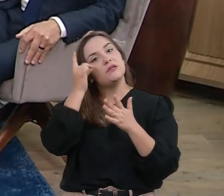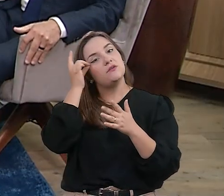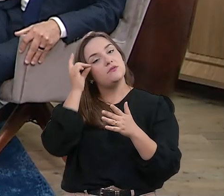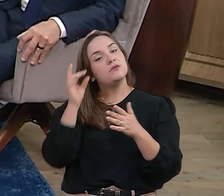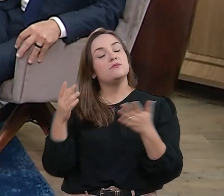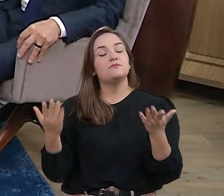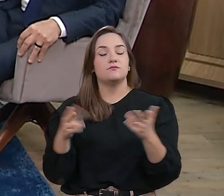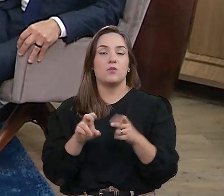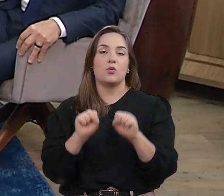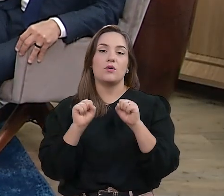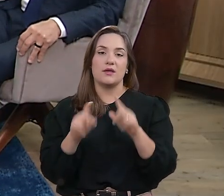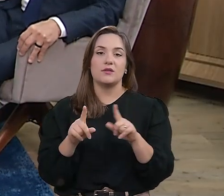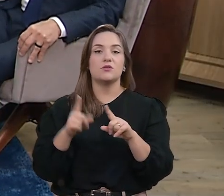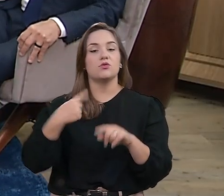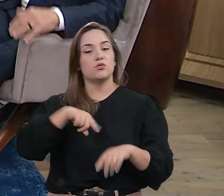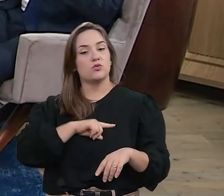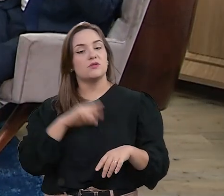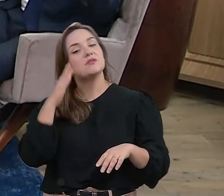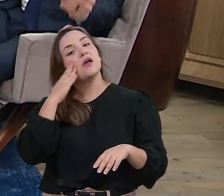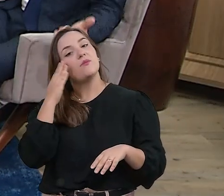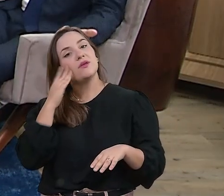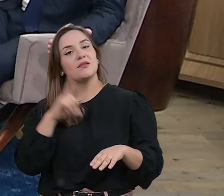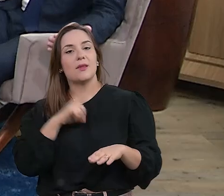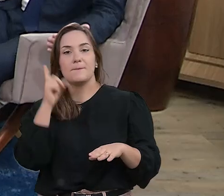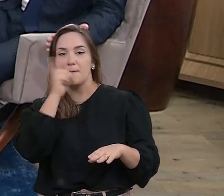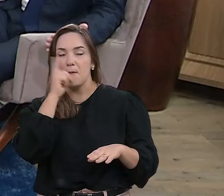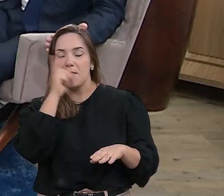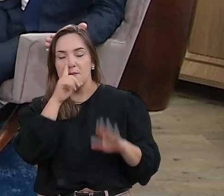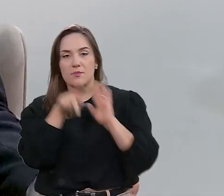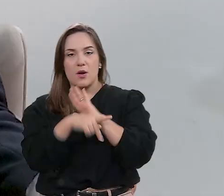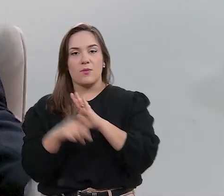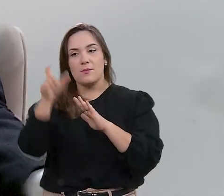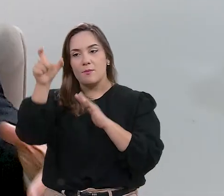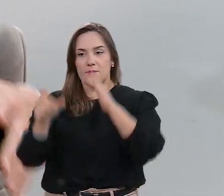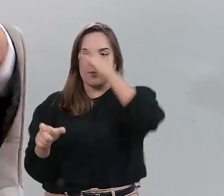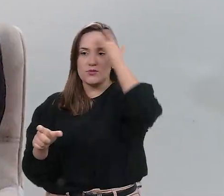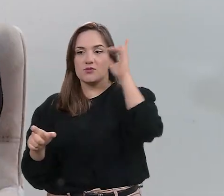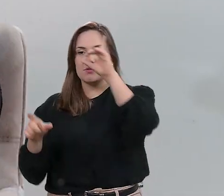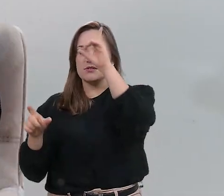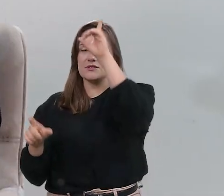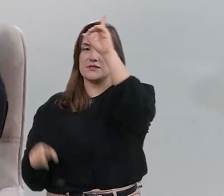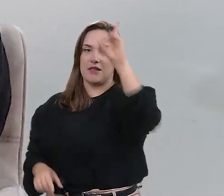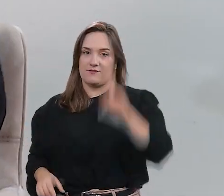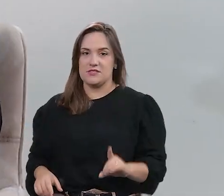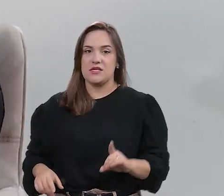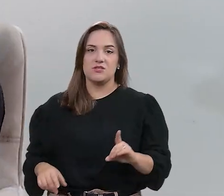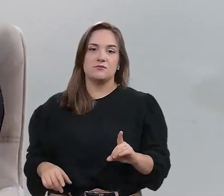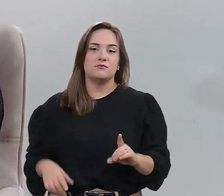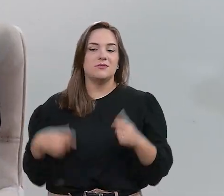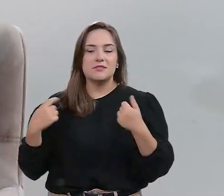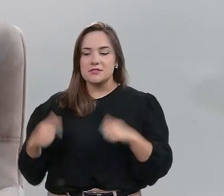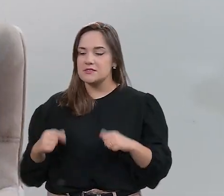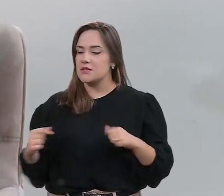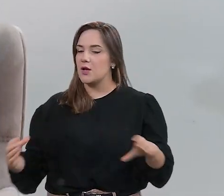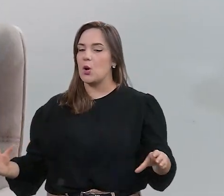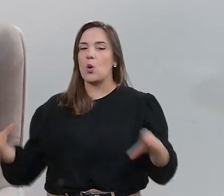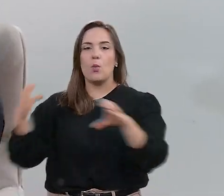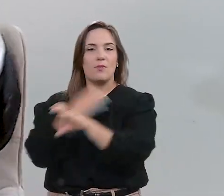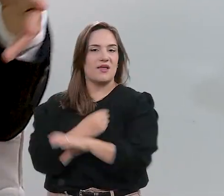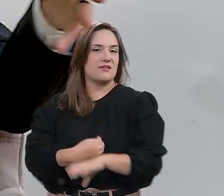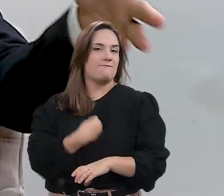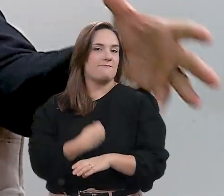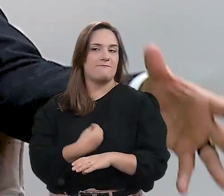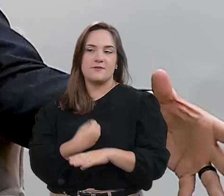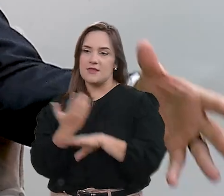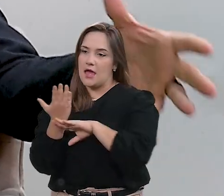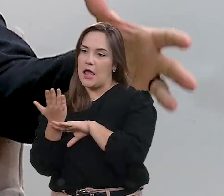existem mães, principalmente, de pessoas com deficiência, que elas têm que se dedicar integralmente